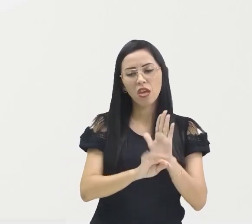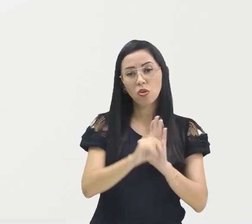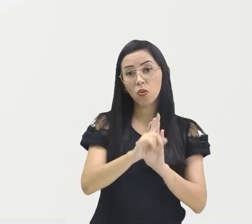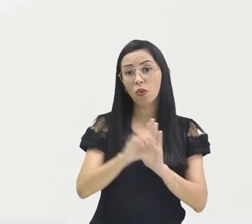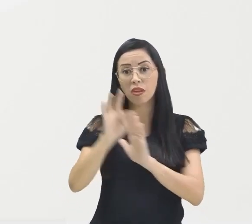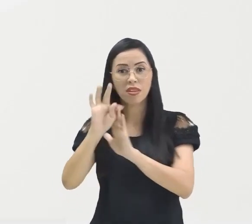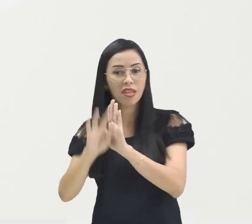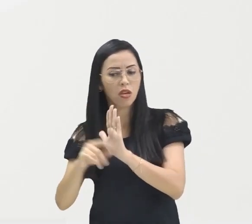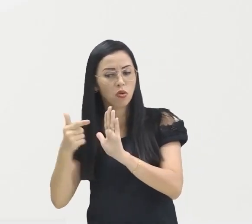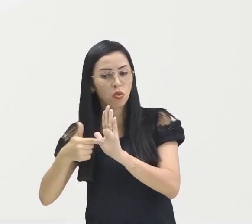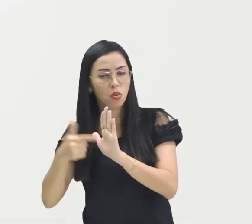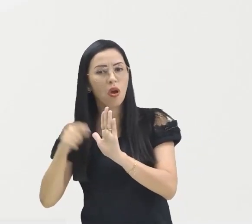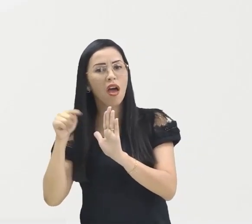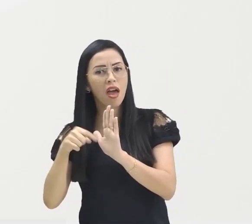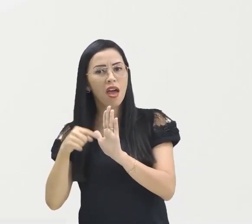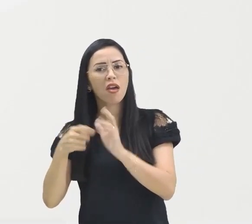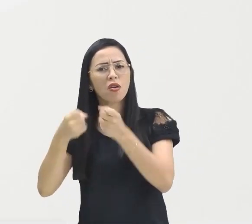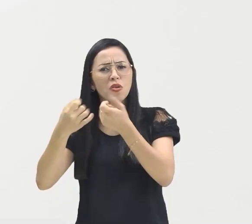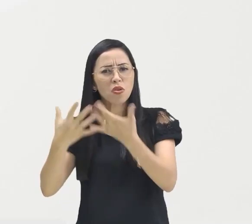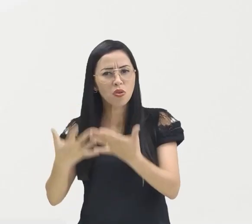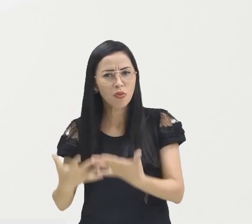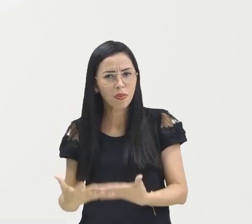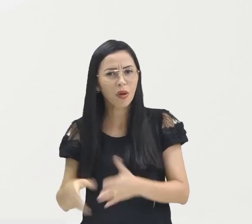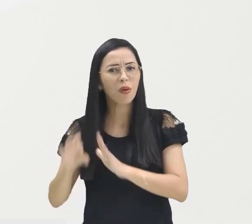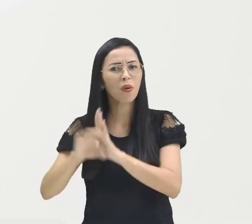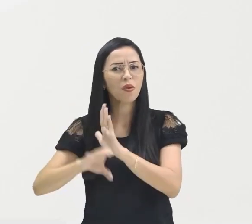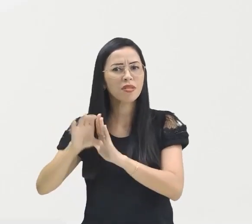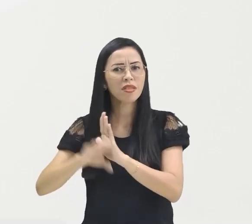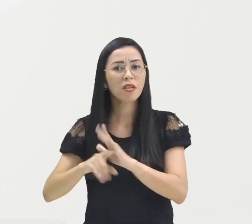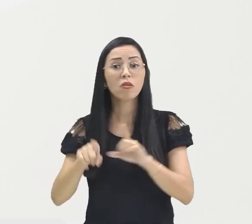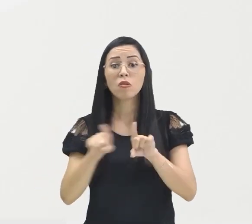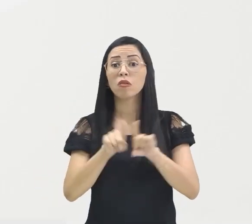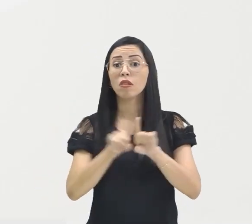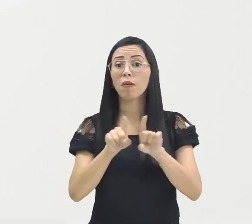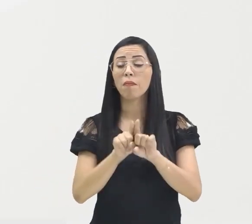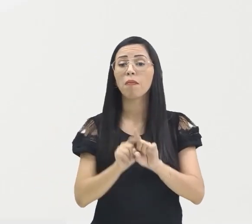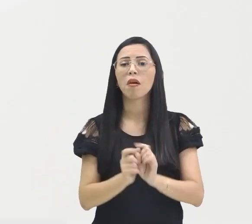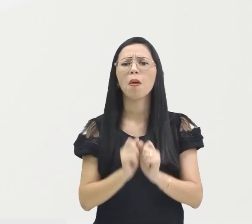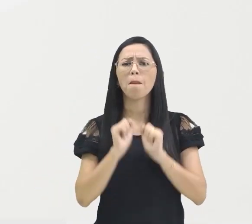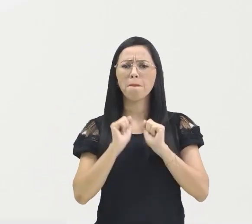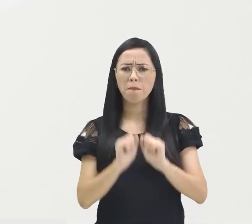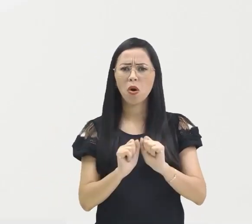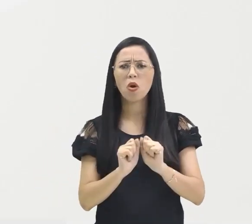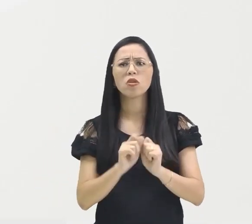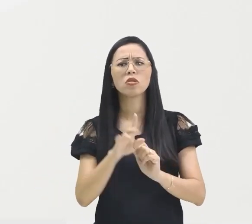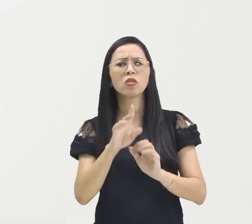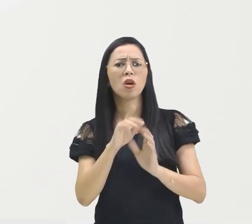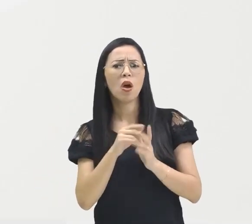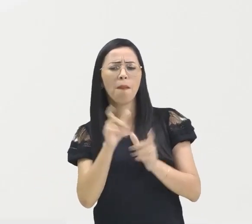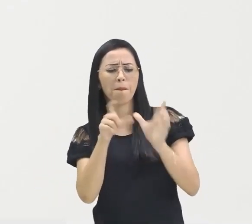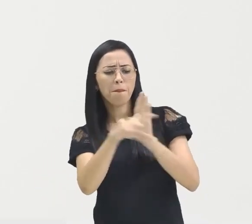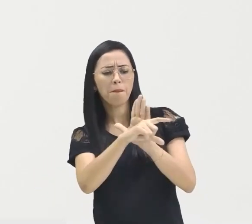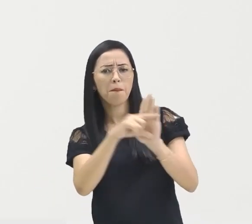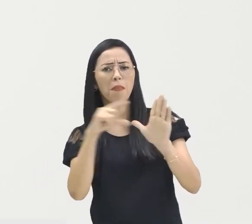de marca de diferença entre as coisas da mesma natureza. Ou eu posso iniciar meu parágrafo com uma pergunta.